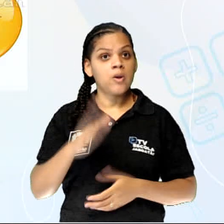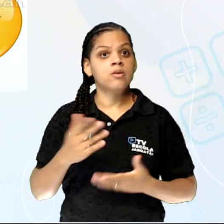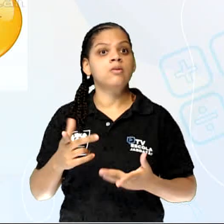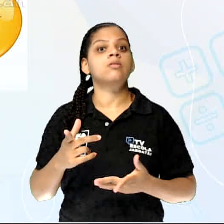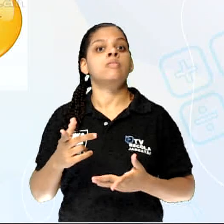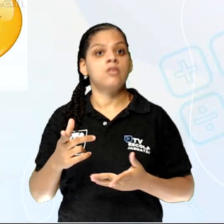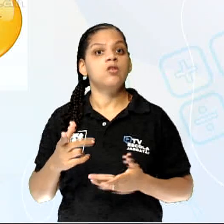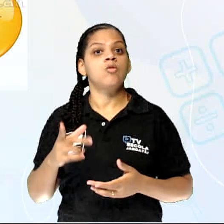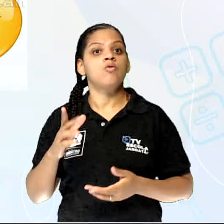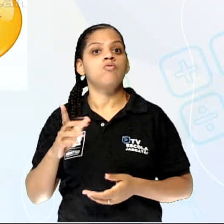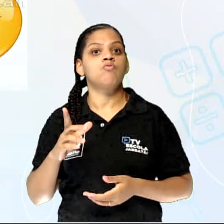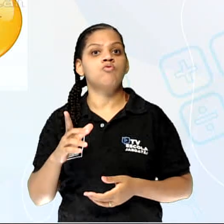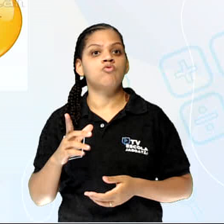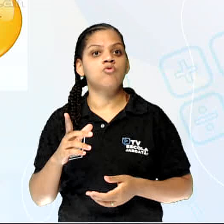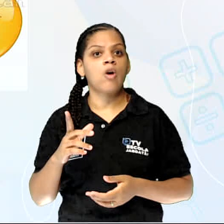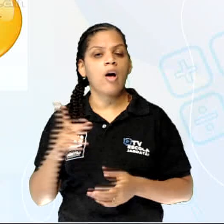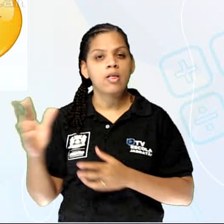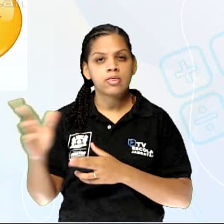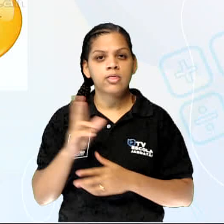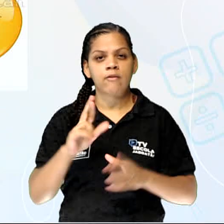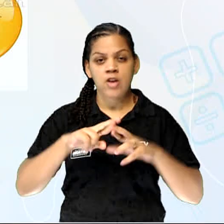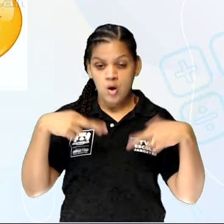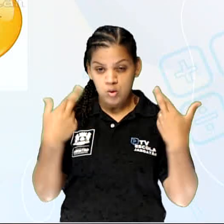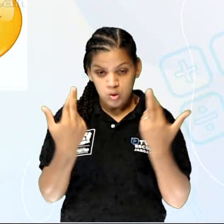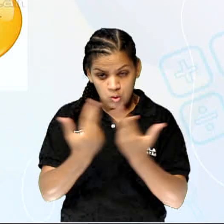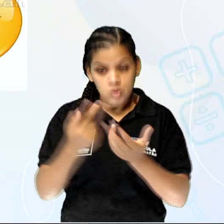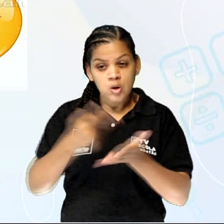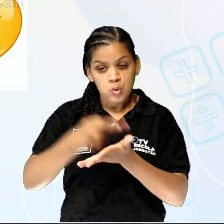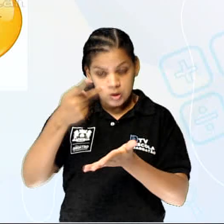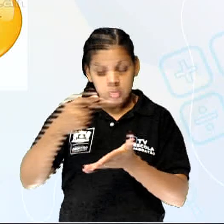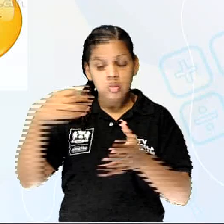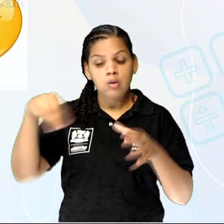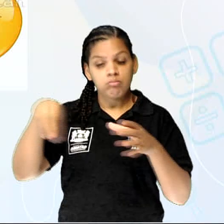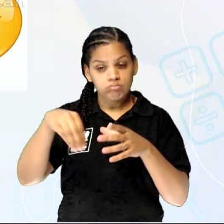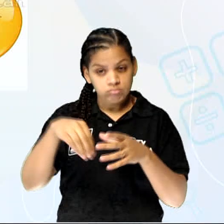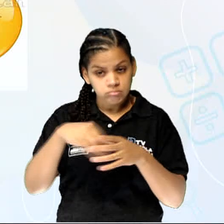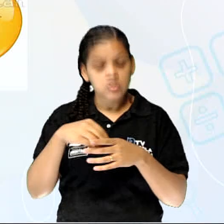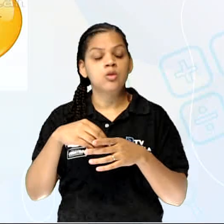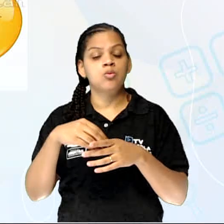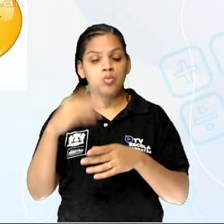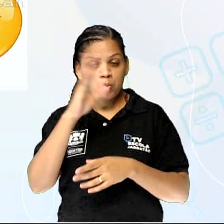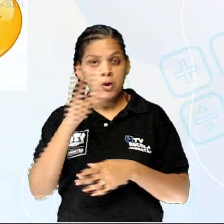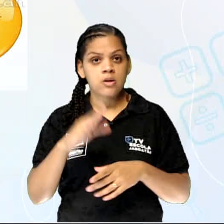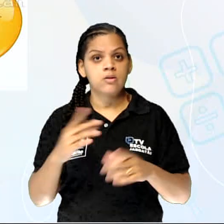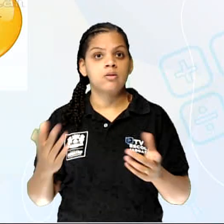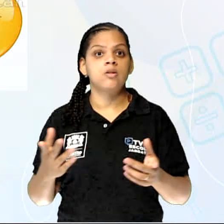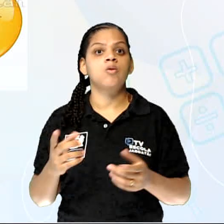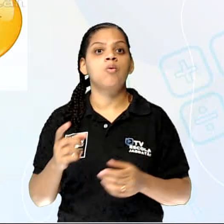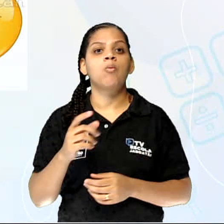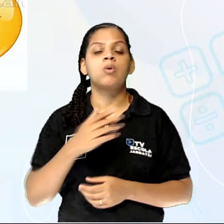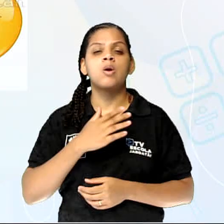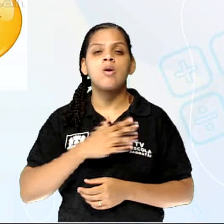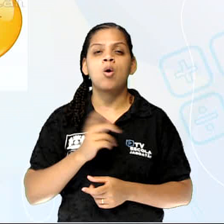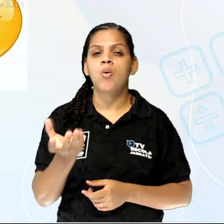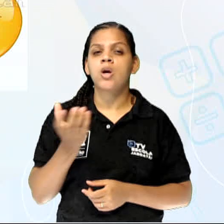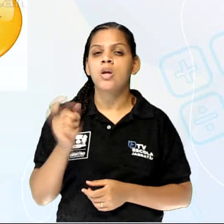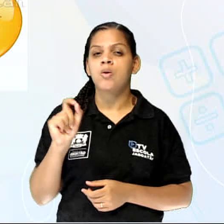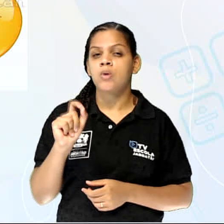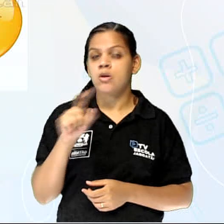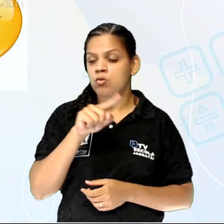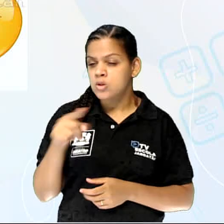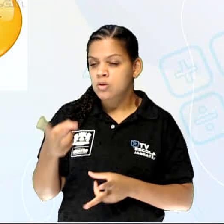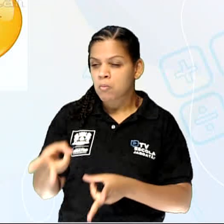de cúpula do BRICS que ocorreram no Brasil. E eu gostaria que você identificasse pela